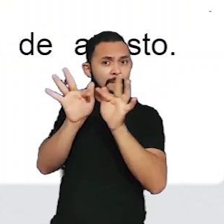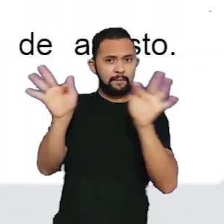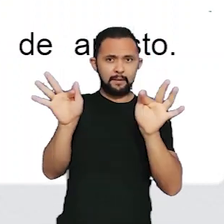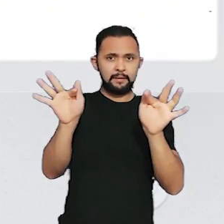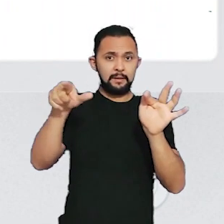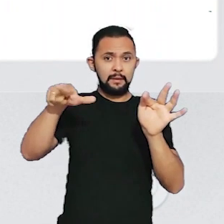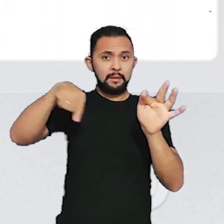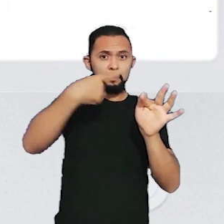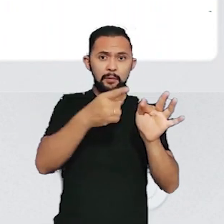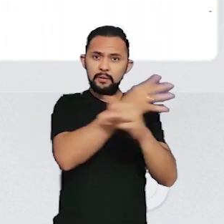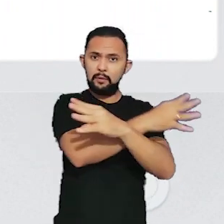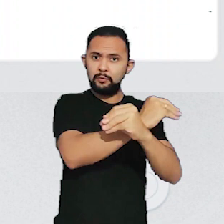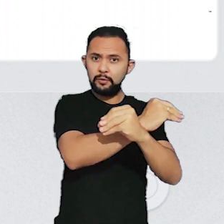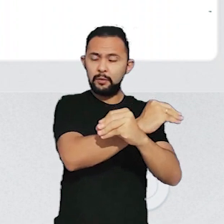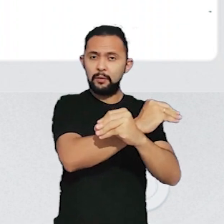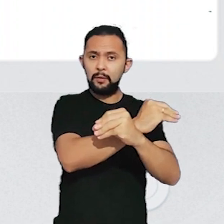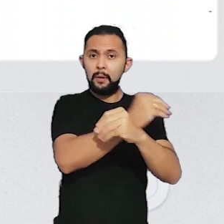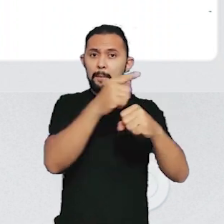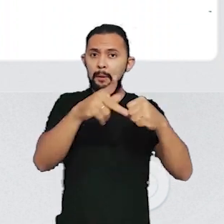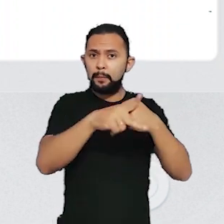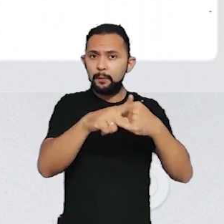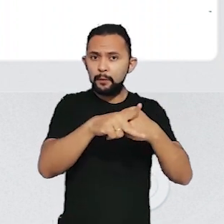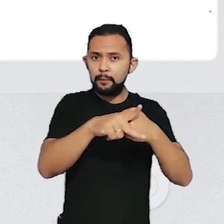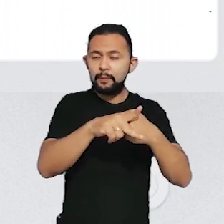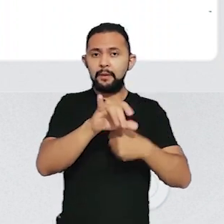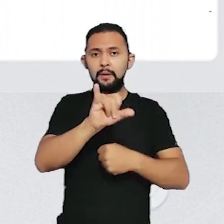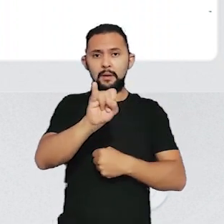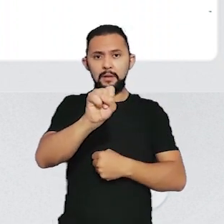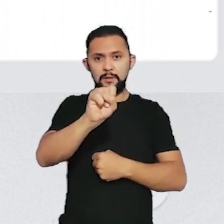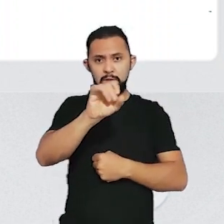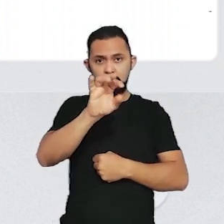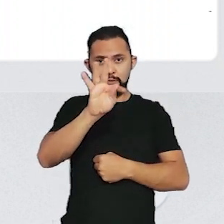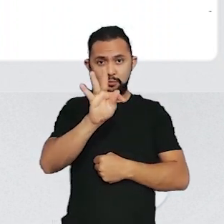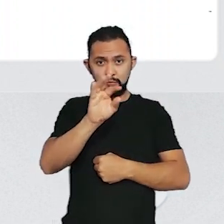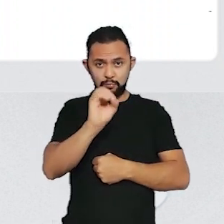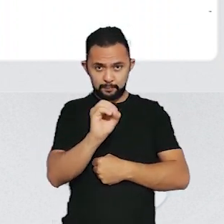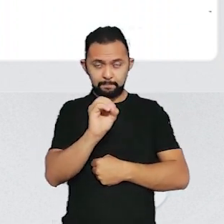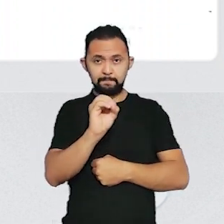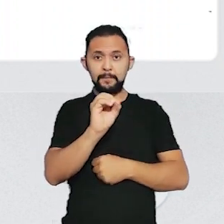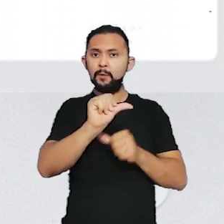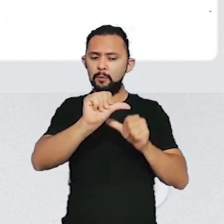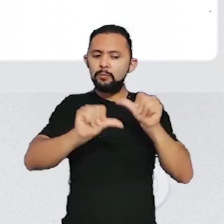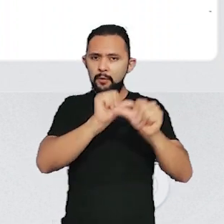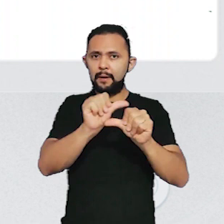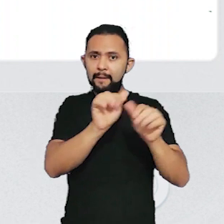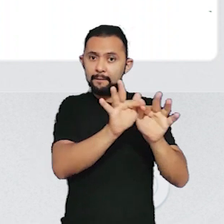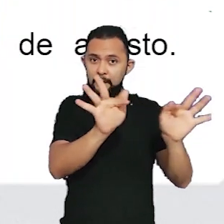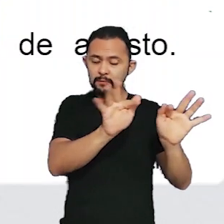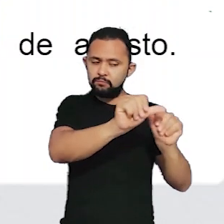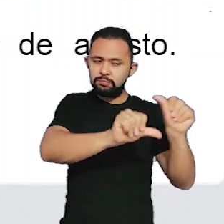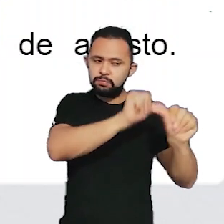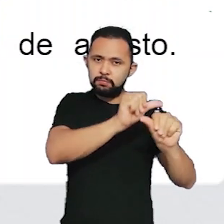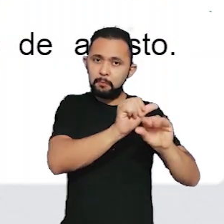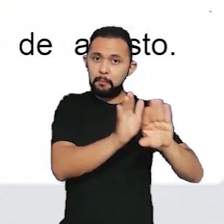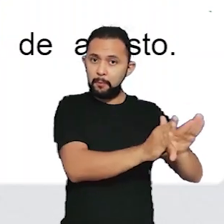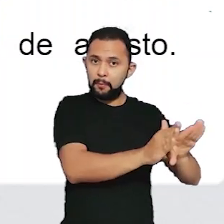pela conjunção pelo pronome isso. Então, é provável isso. Se der certo, pessoal, é porque a oração ela